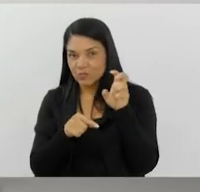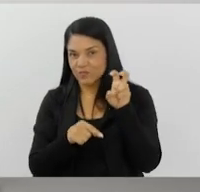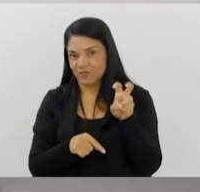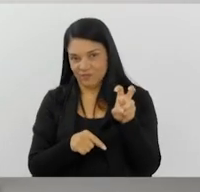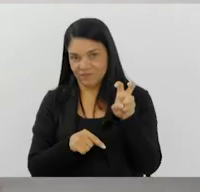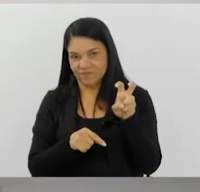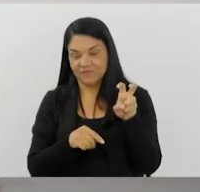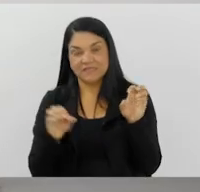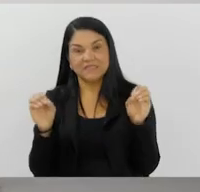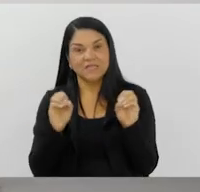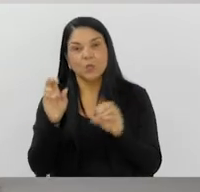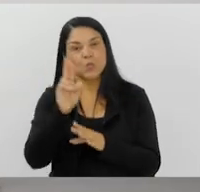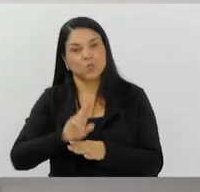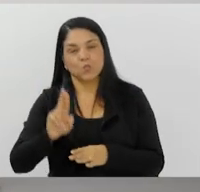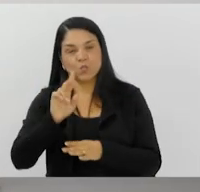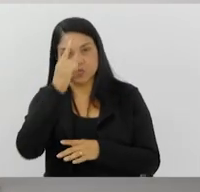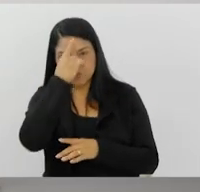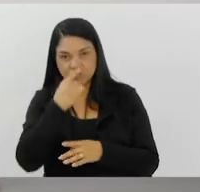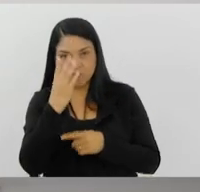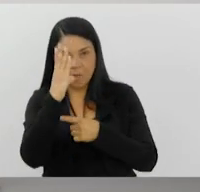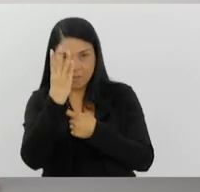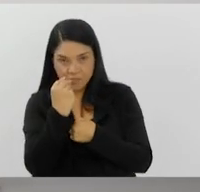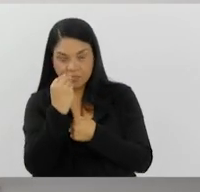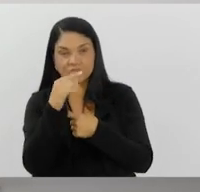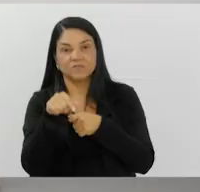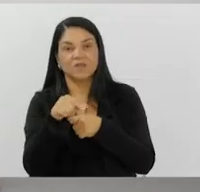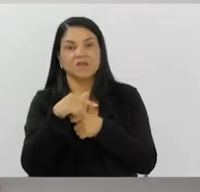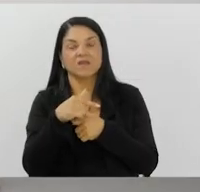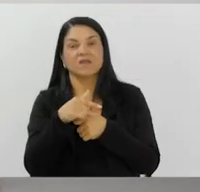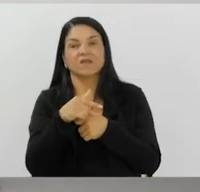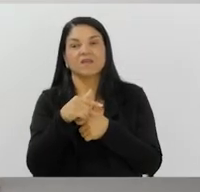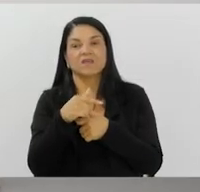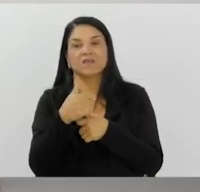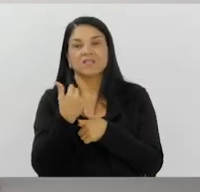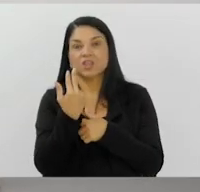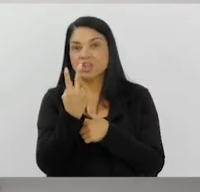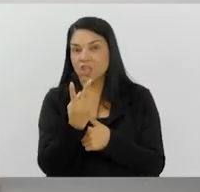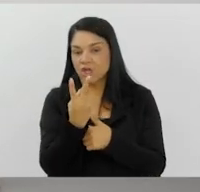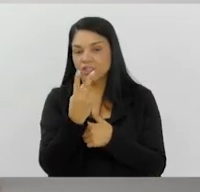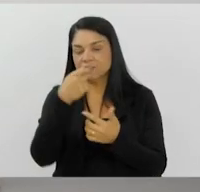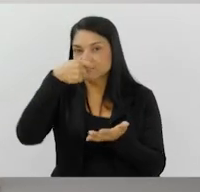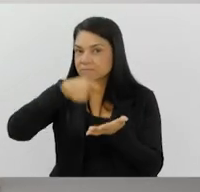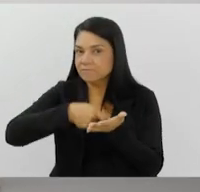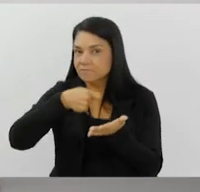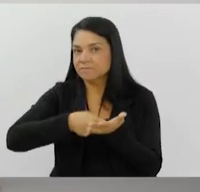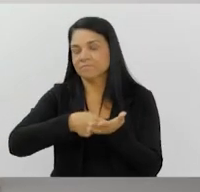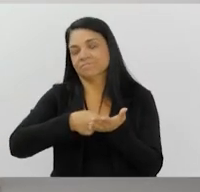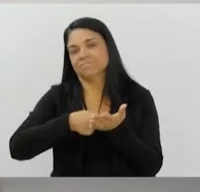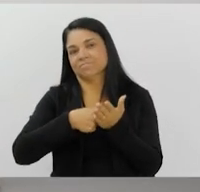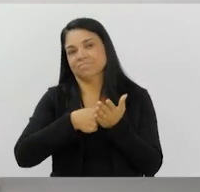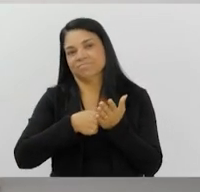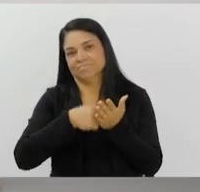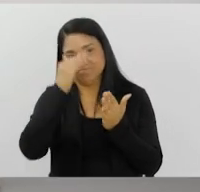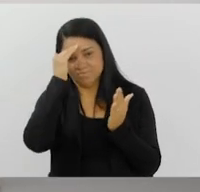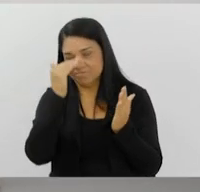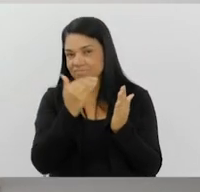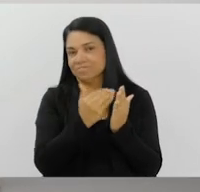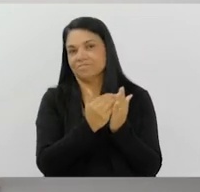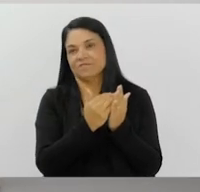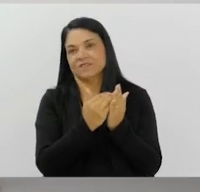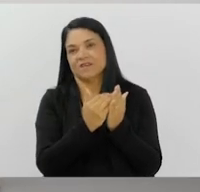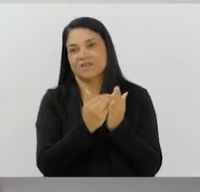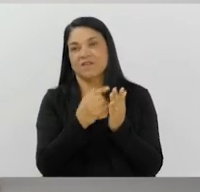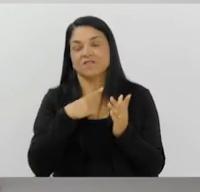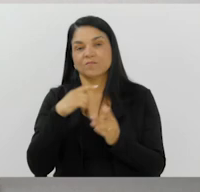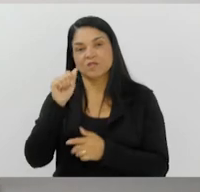reconhecimento facial em 2021 pelo menos cumpria dois desses dispositivos isso não é algo comum a gente tem a